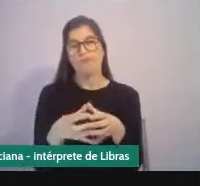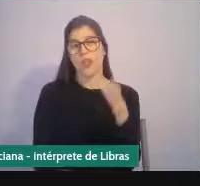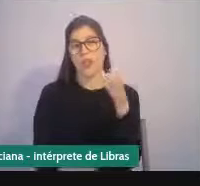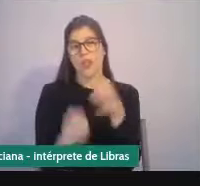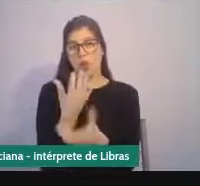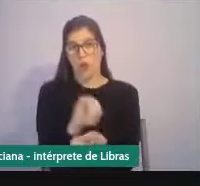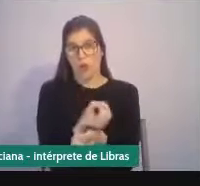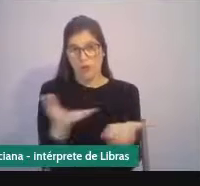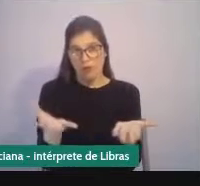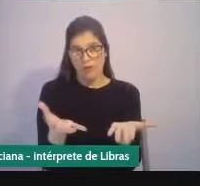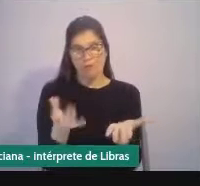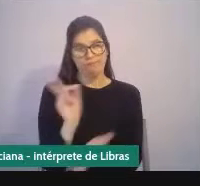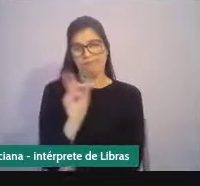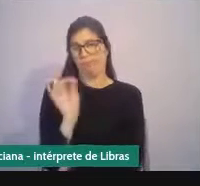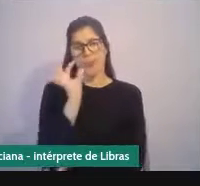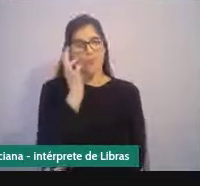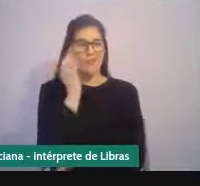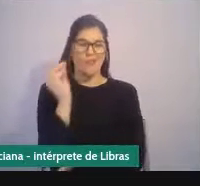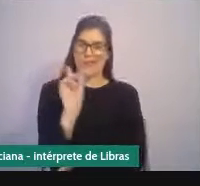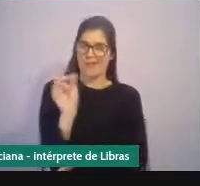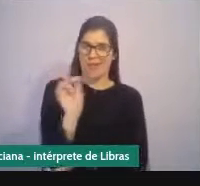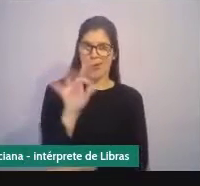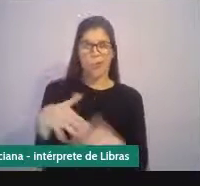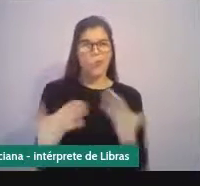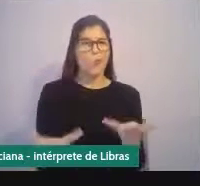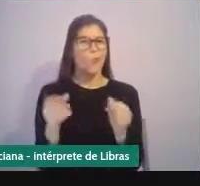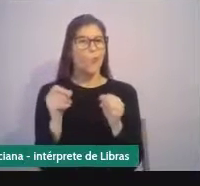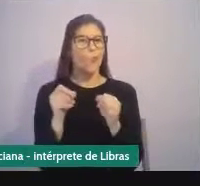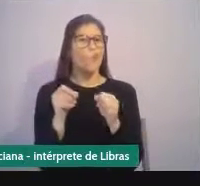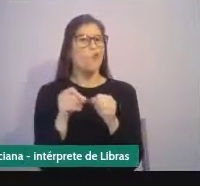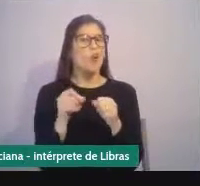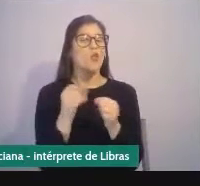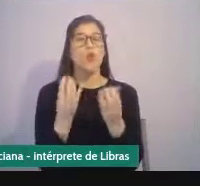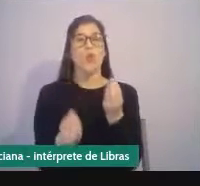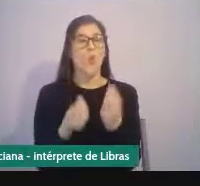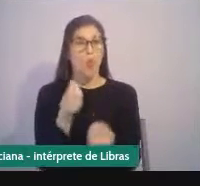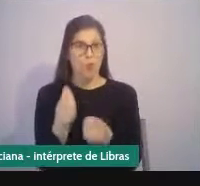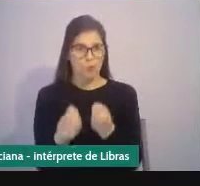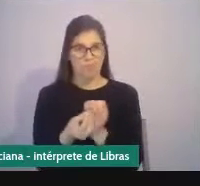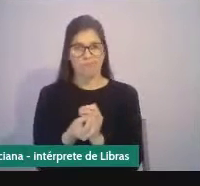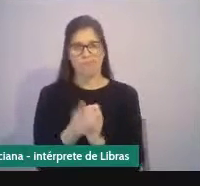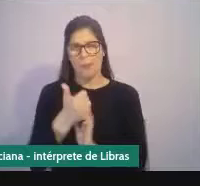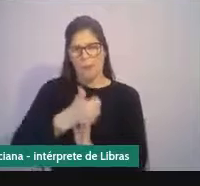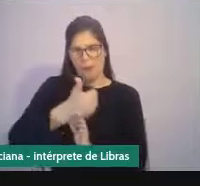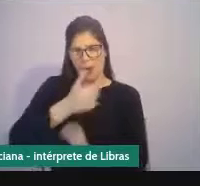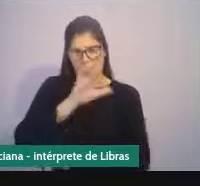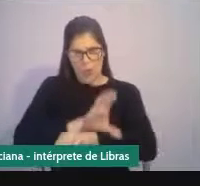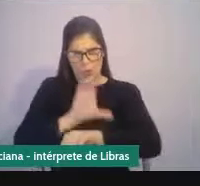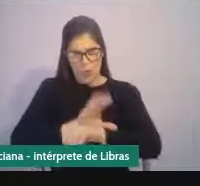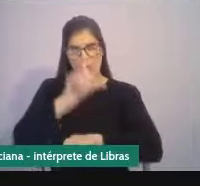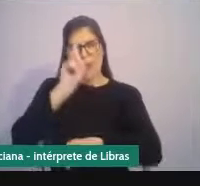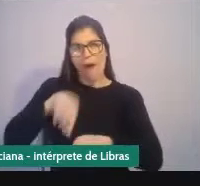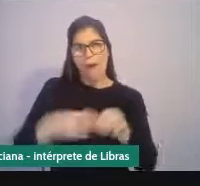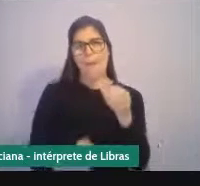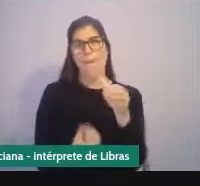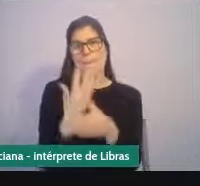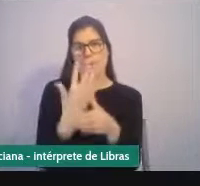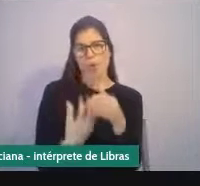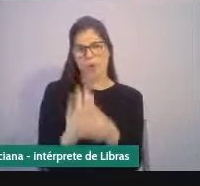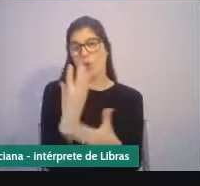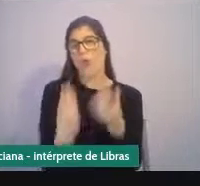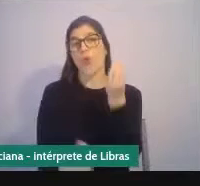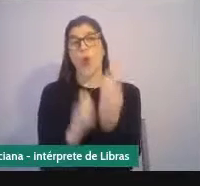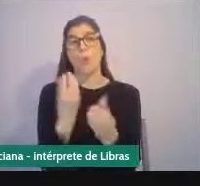mais presencial, então como seria? E o primeiro curso realizado foi um curso de produção de videoaulas,